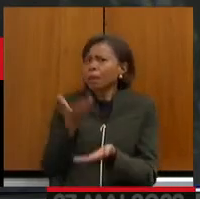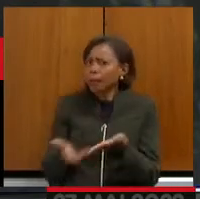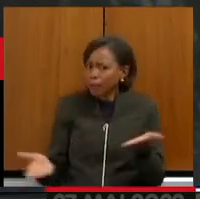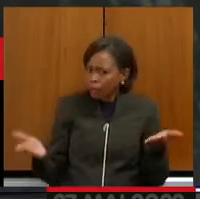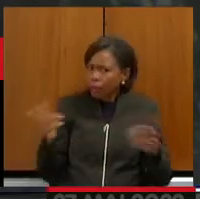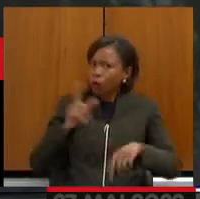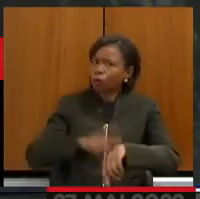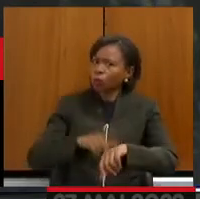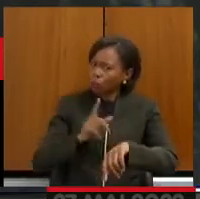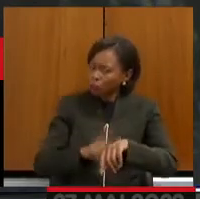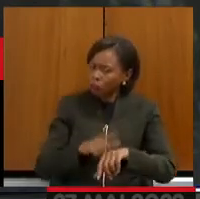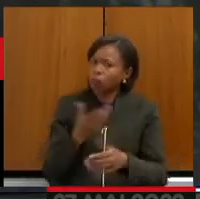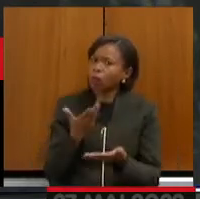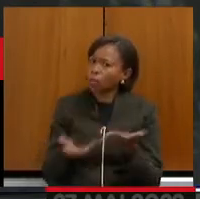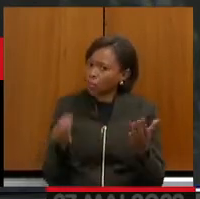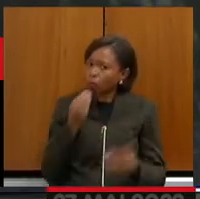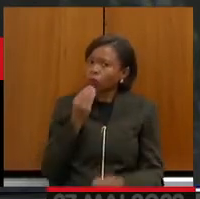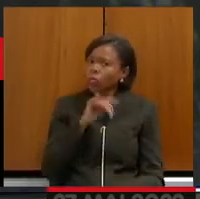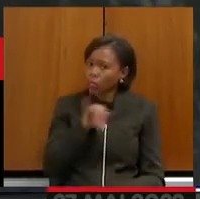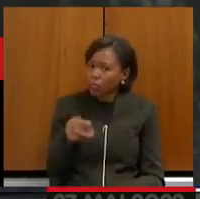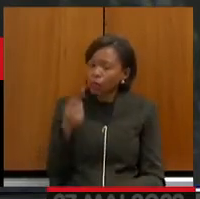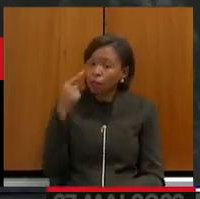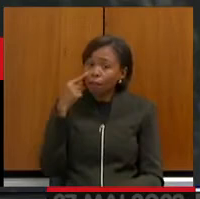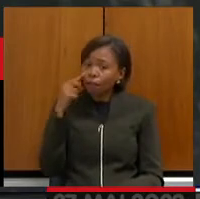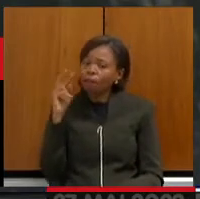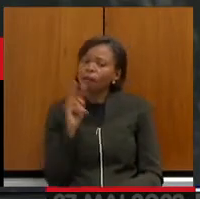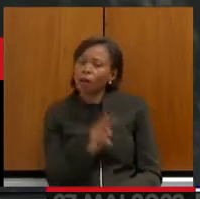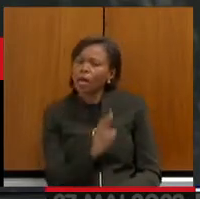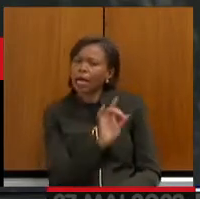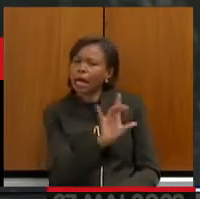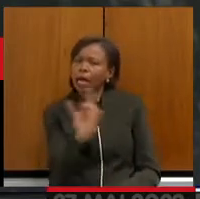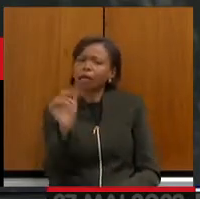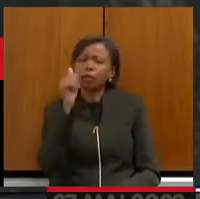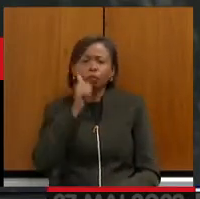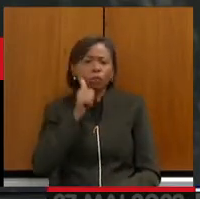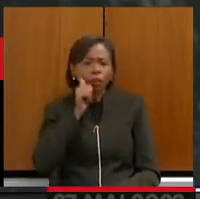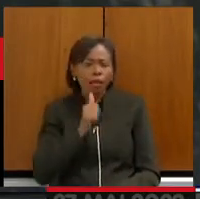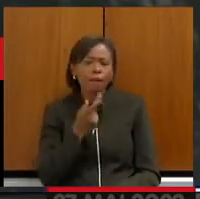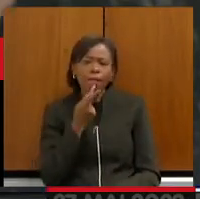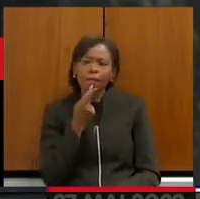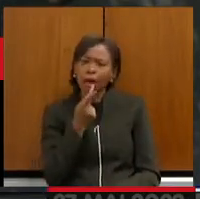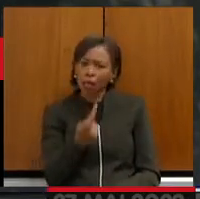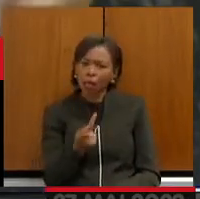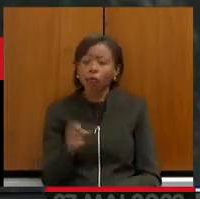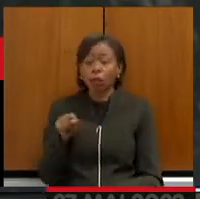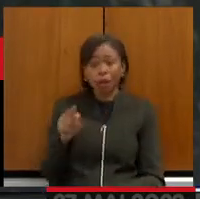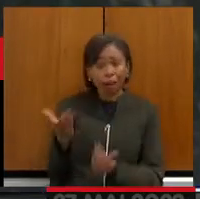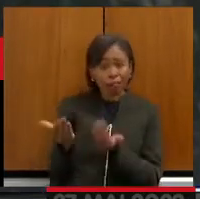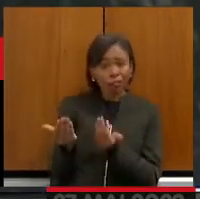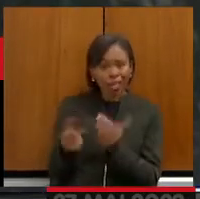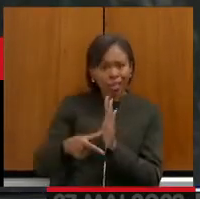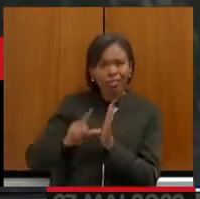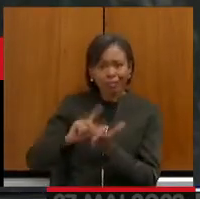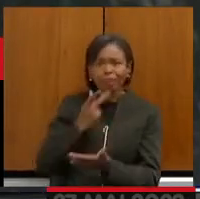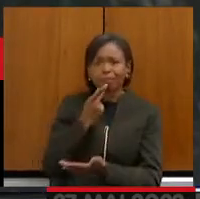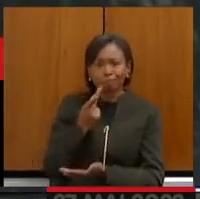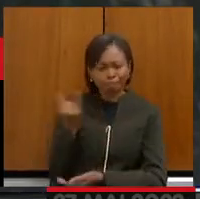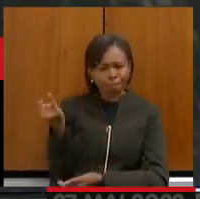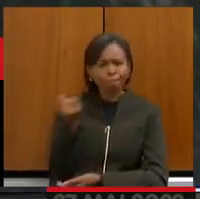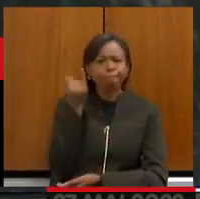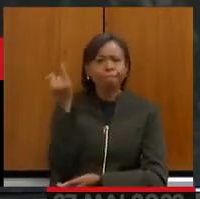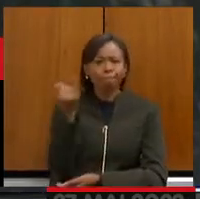ouvir cada mulher falando né a criança adolescente que falando que foi muito importante as autoridades